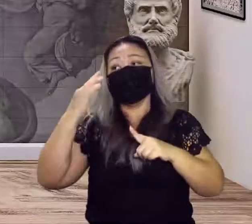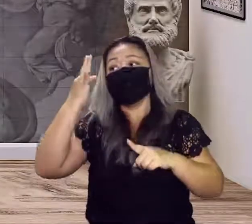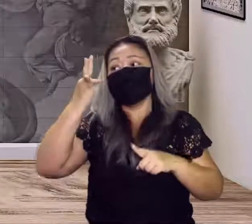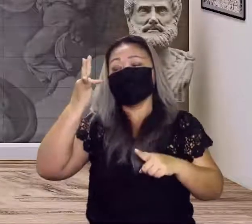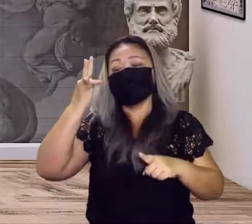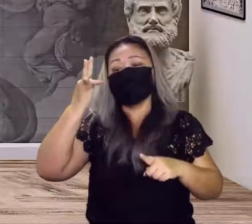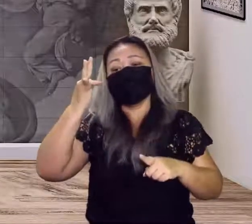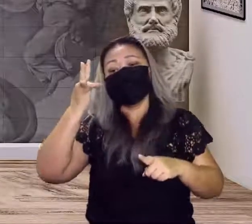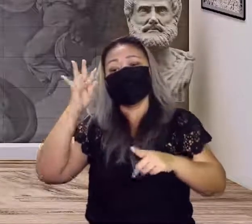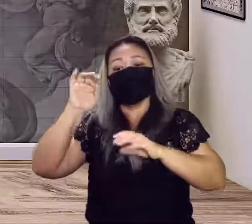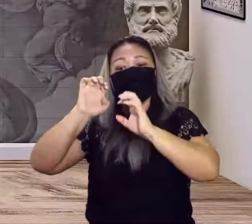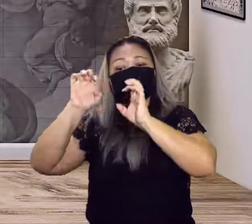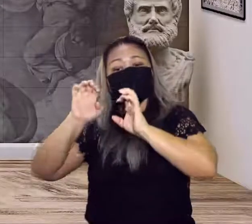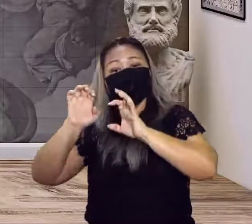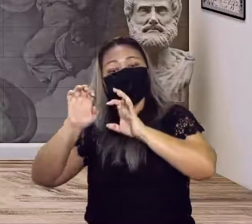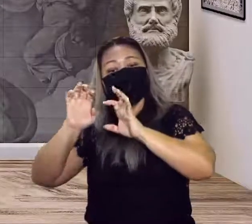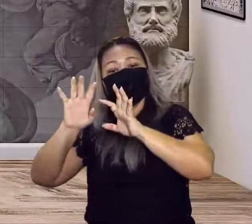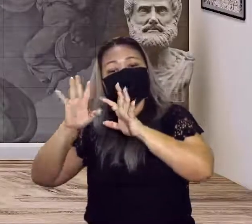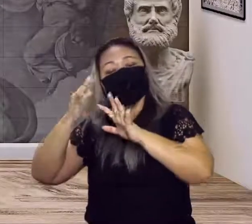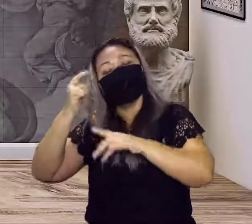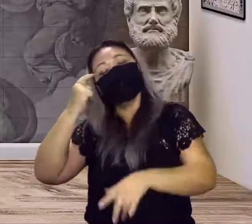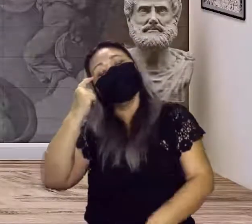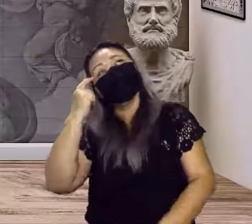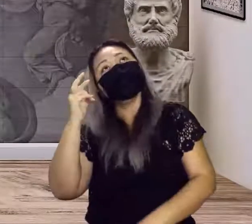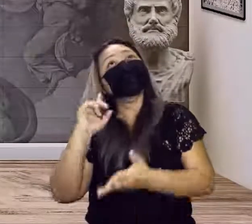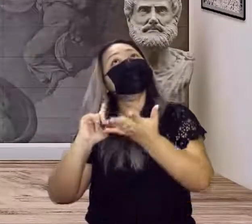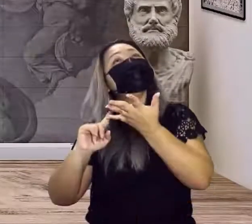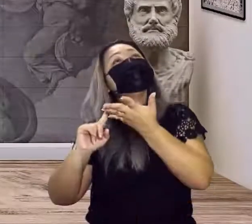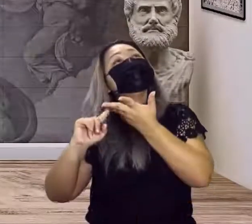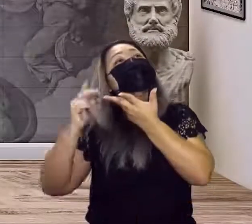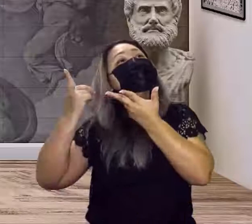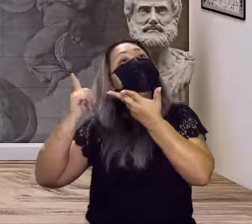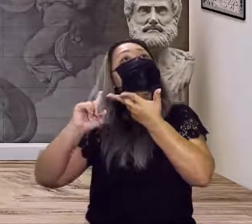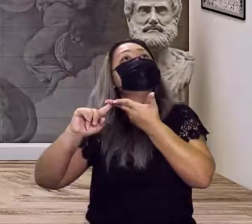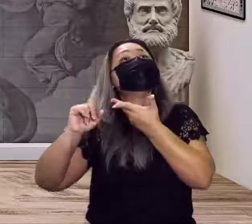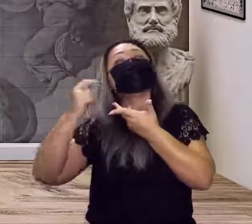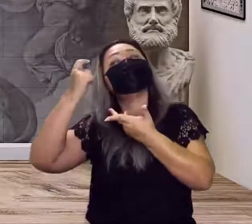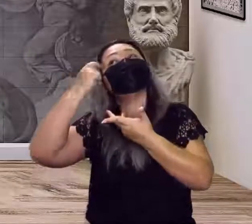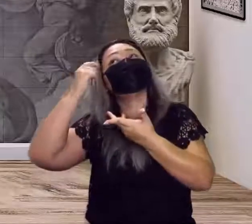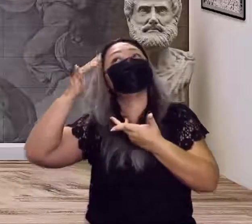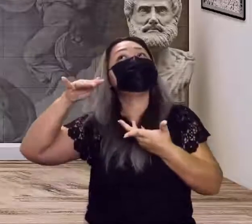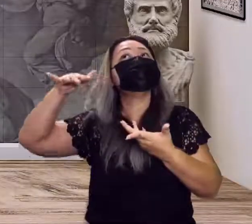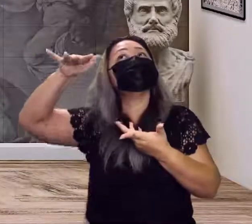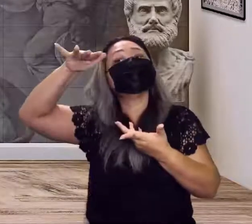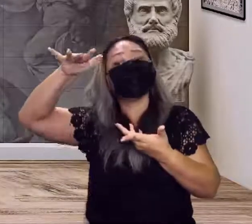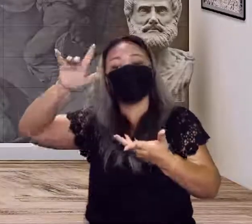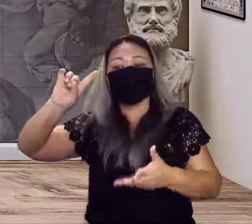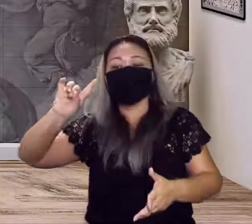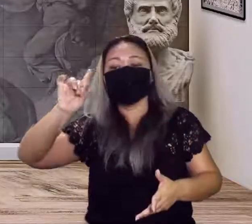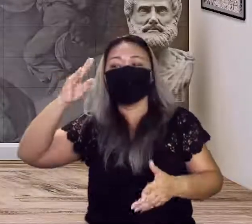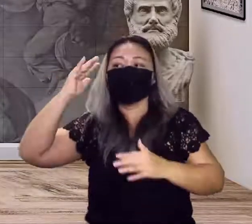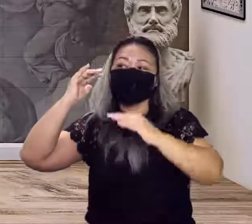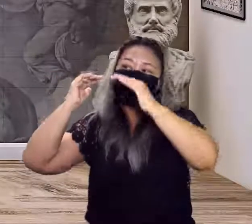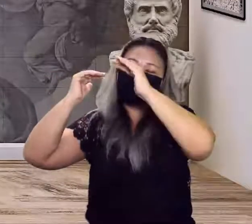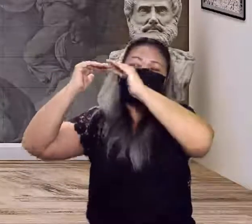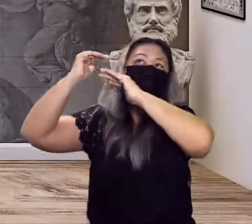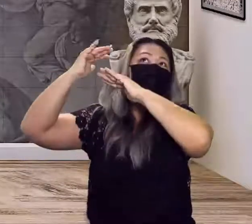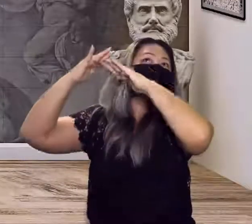seja estruturada de reflexões do pensamento, das ideias. É a harmonia,